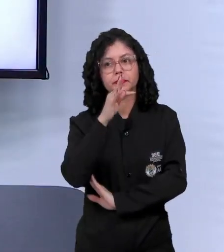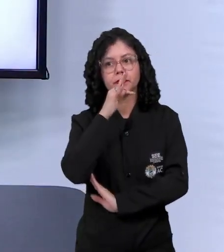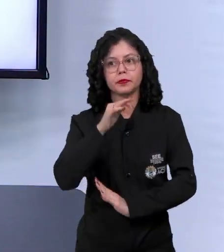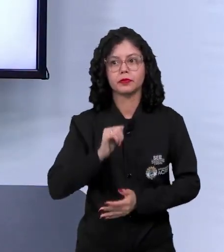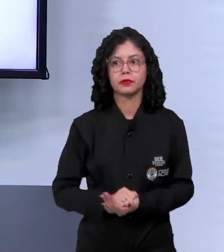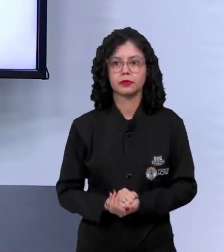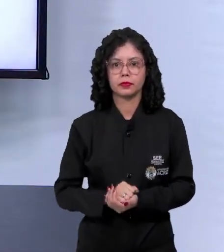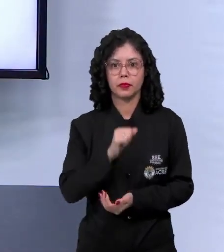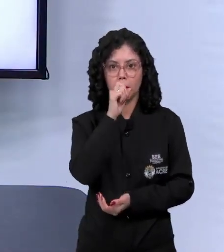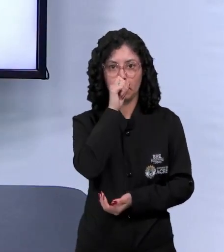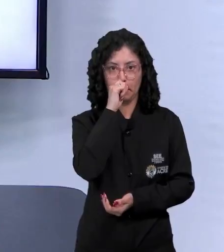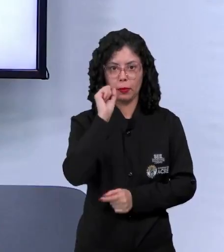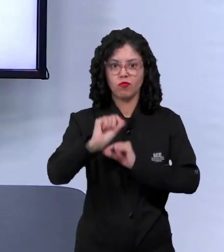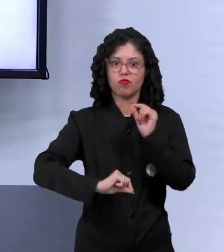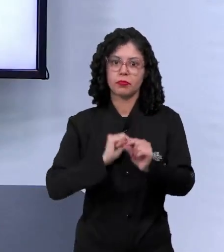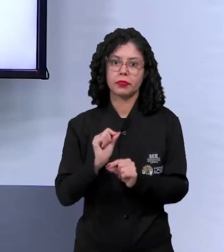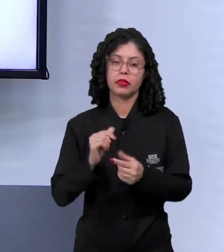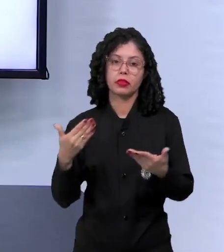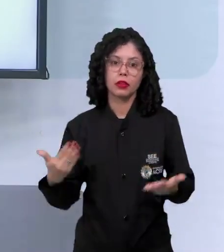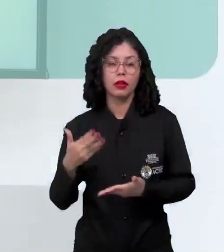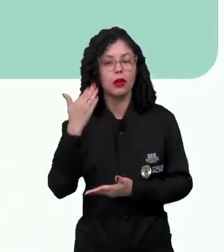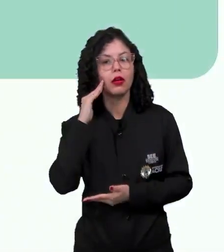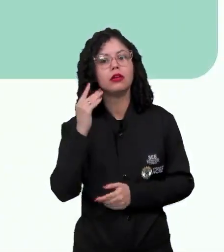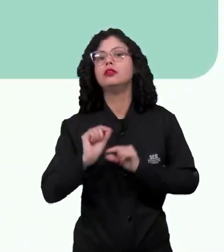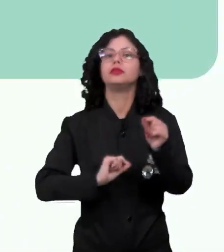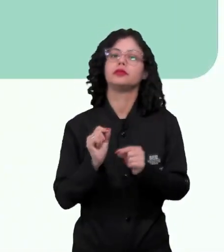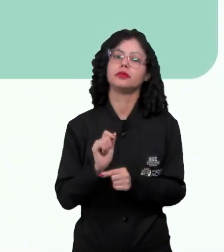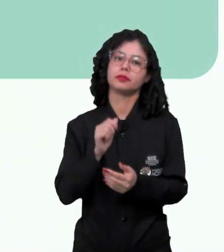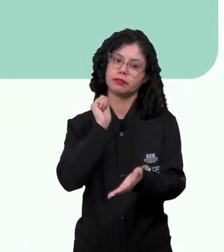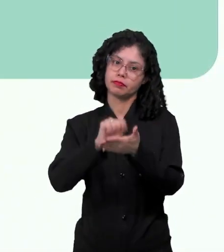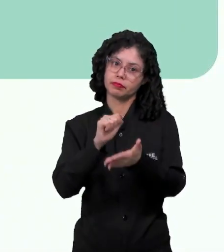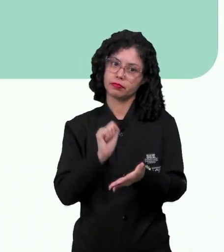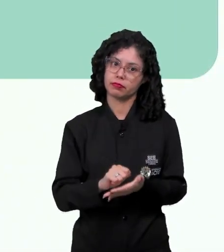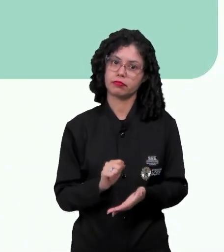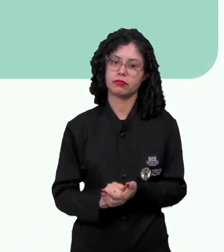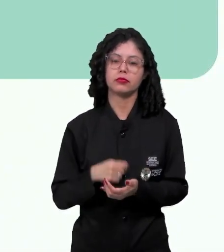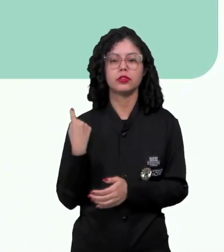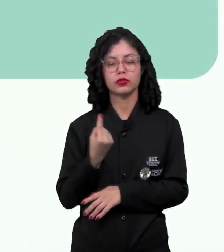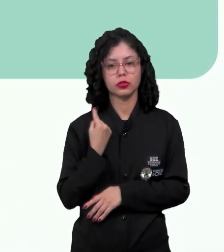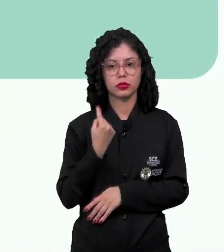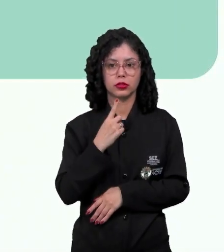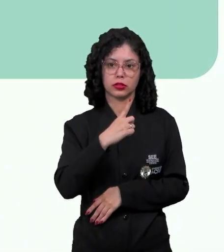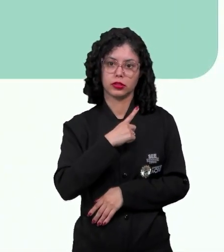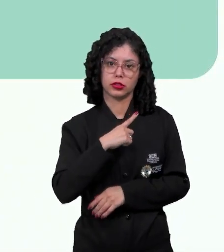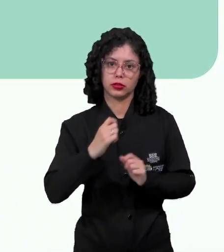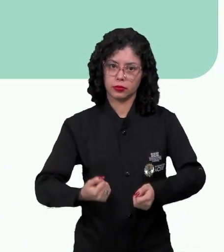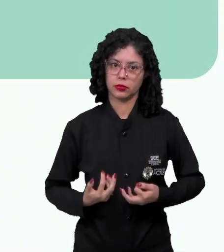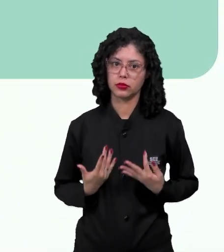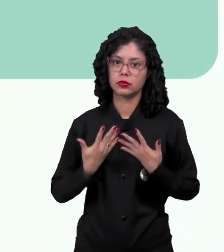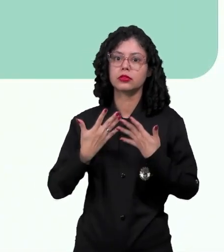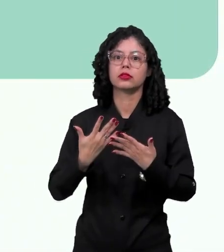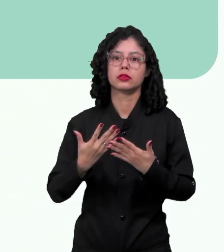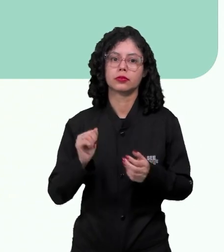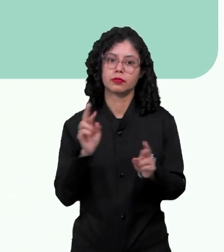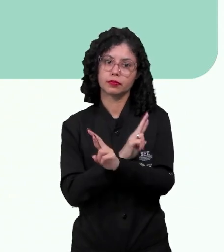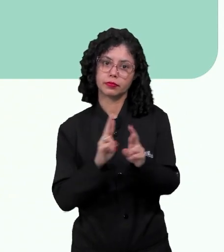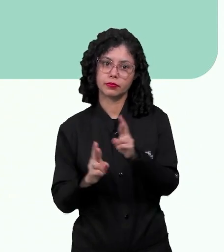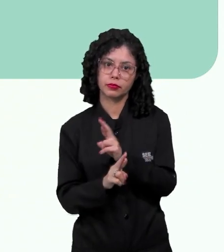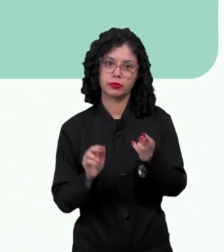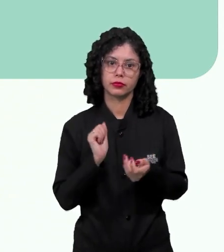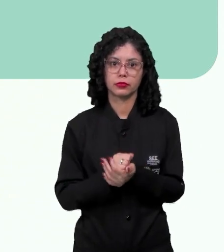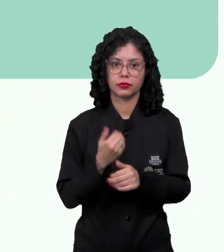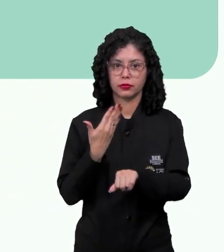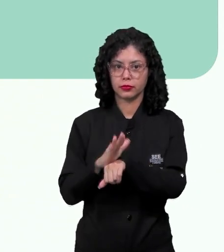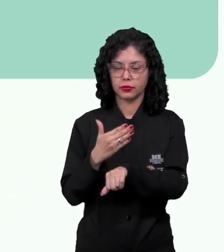tradições. Agora, vocês irão entender o que é que essa autoria individual tem essa manifestação relacionada à